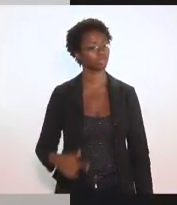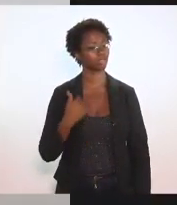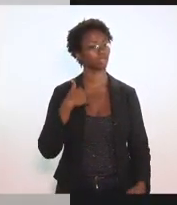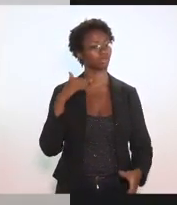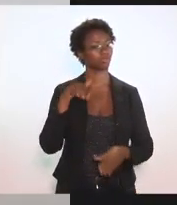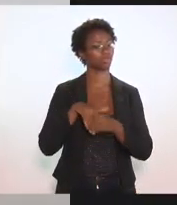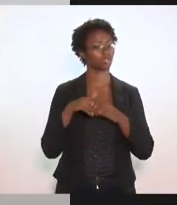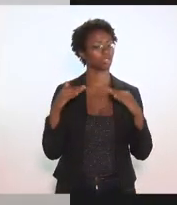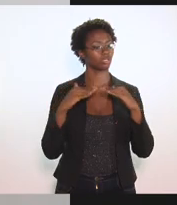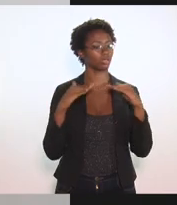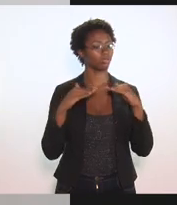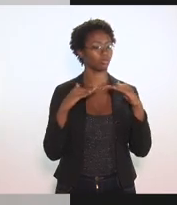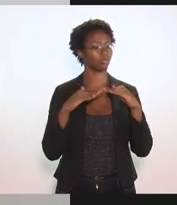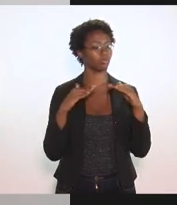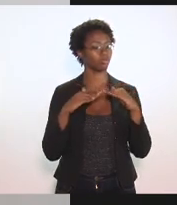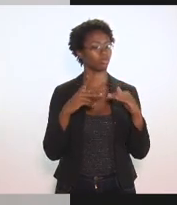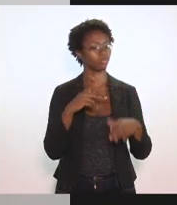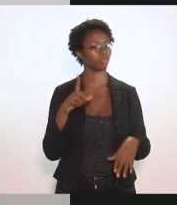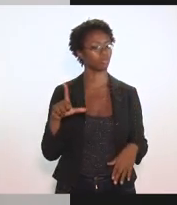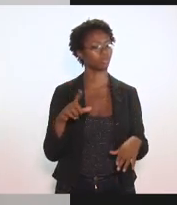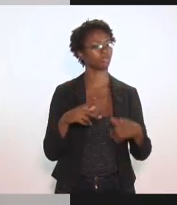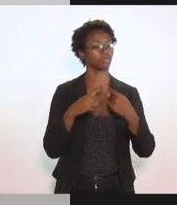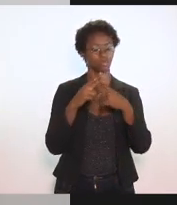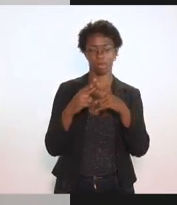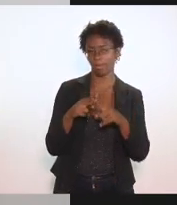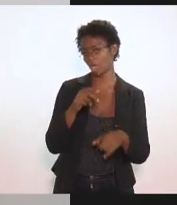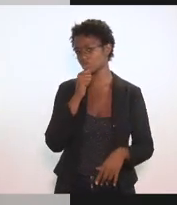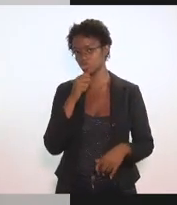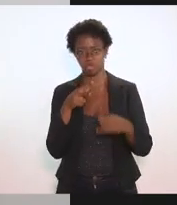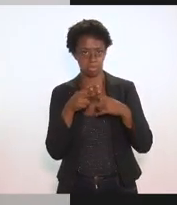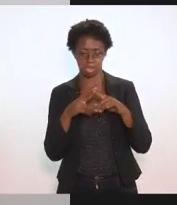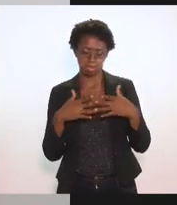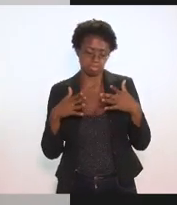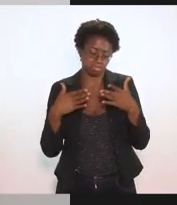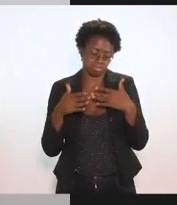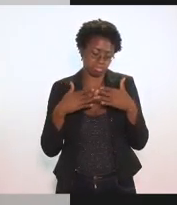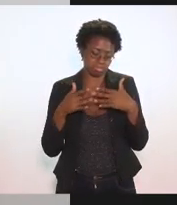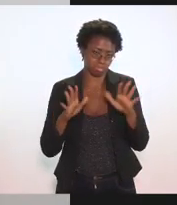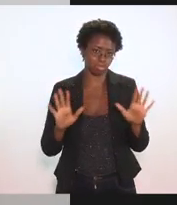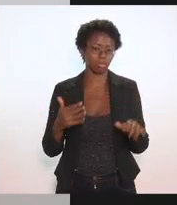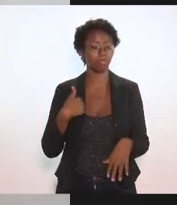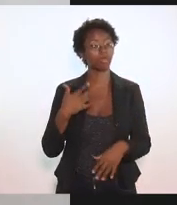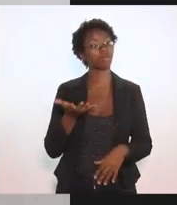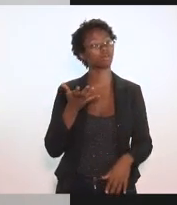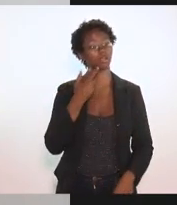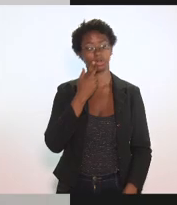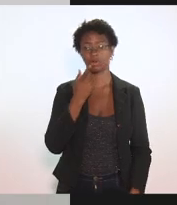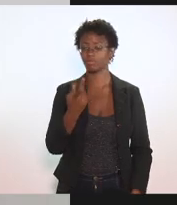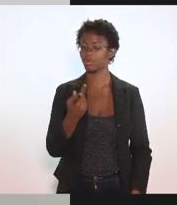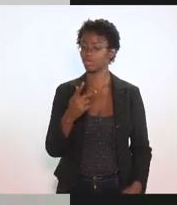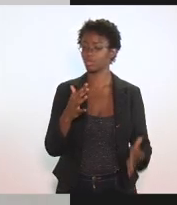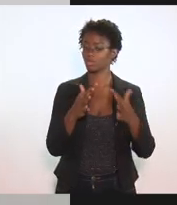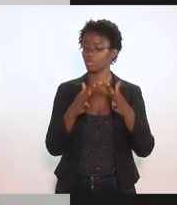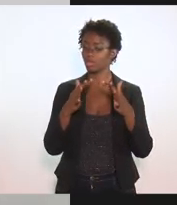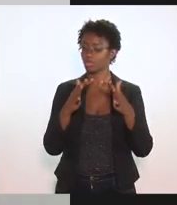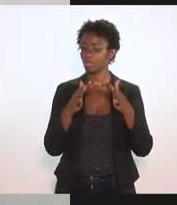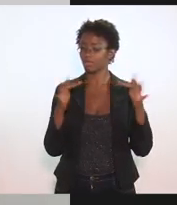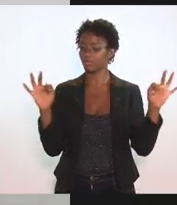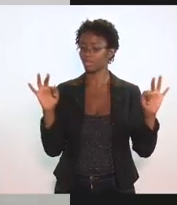a favor do projeto, com emenda ou sem emenda. Mas eu queria falar a respeito da fala do